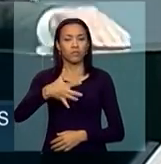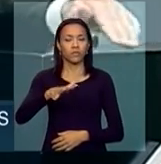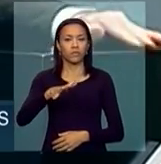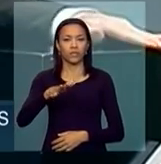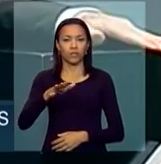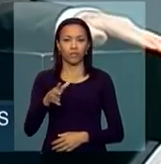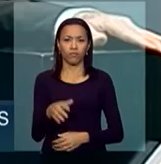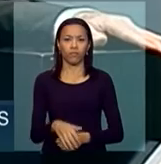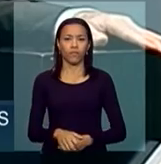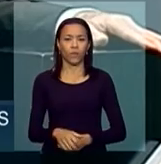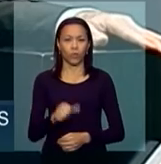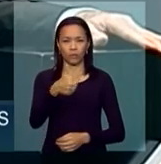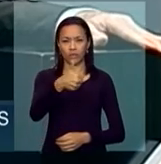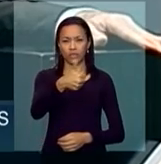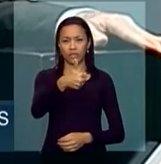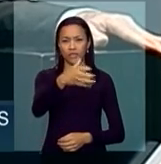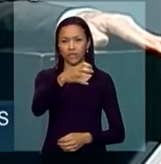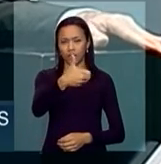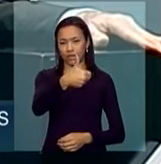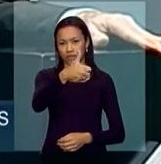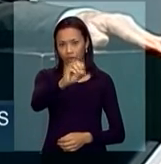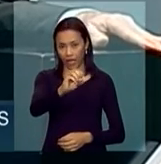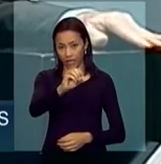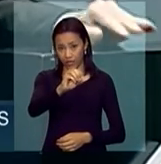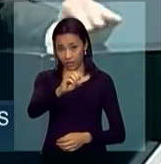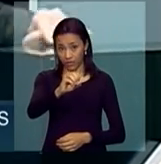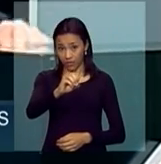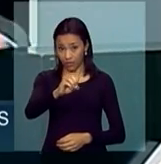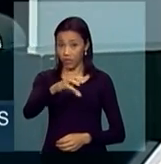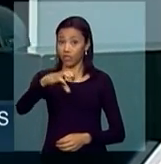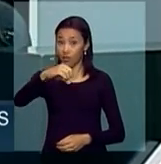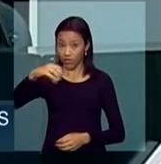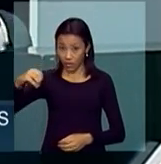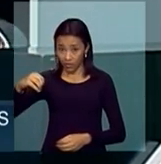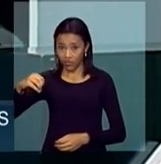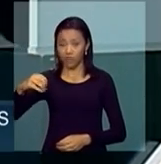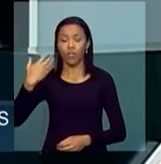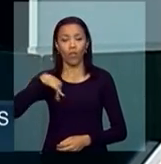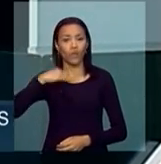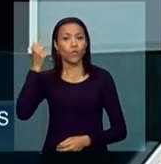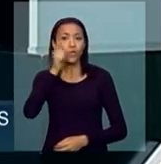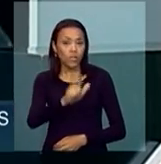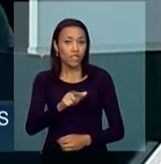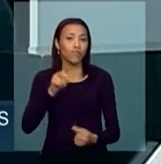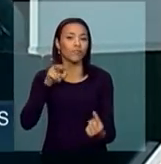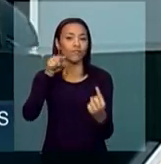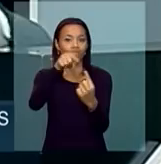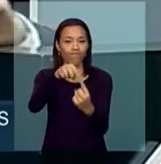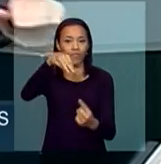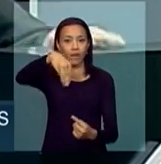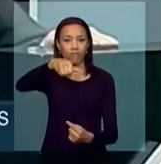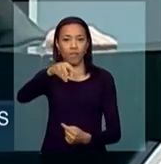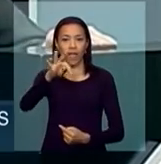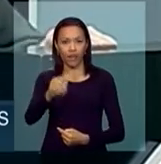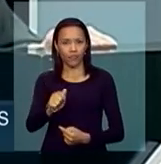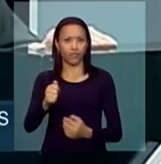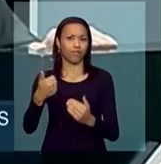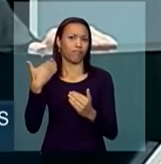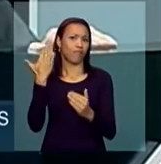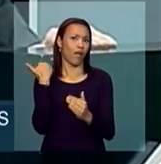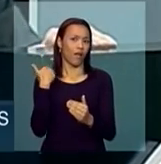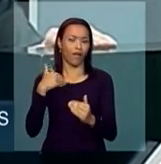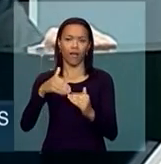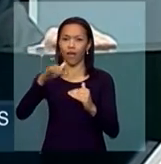portanto, com 10.900, o que representa o seguinte, nós cumprimos a meta muito além daquilo que foi dado